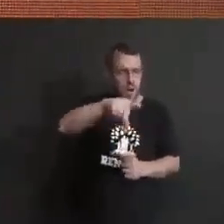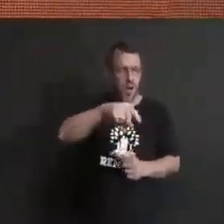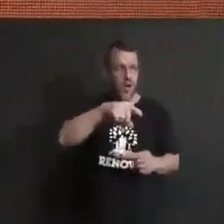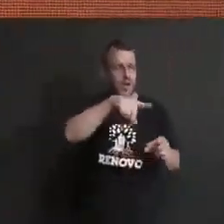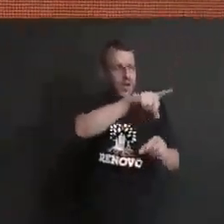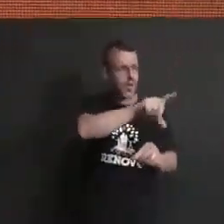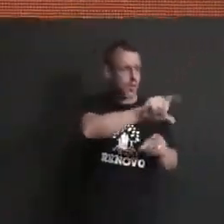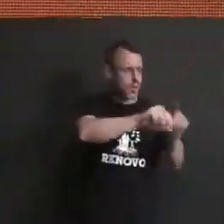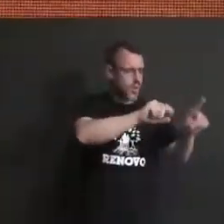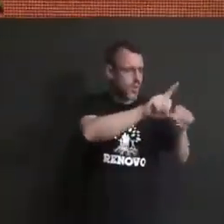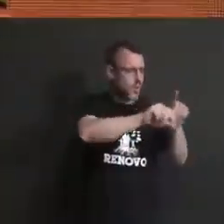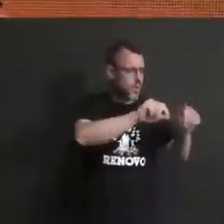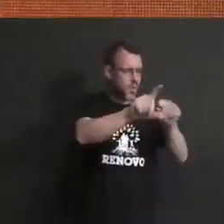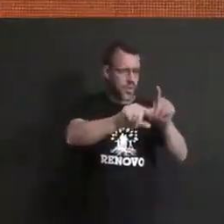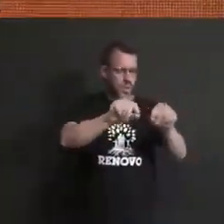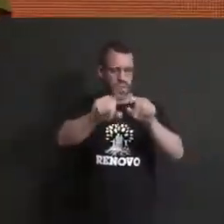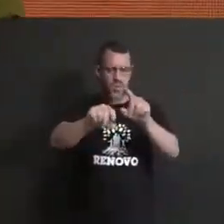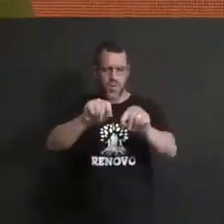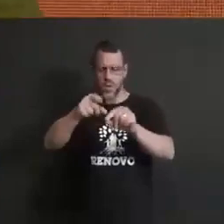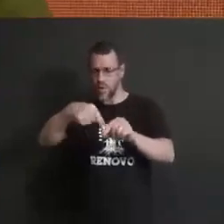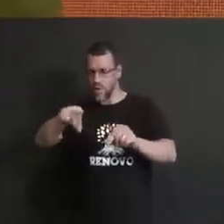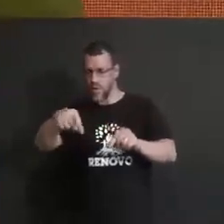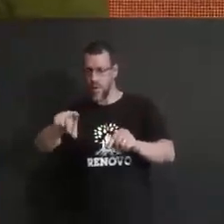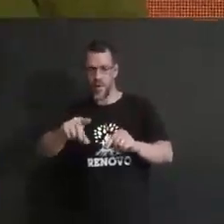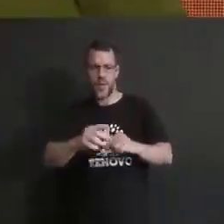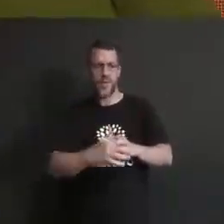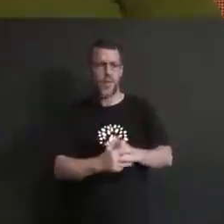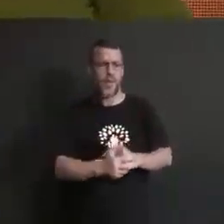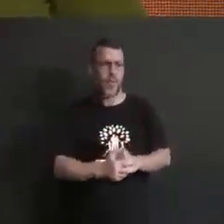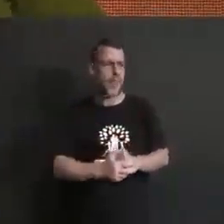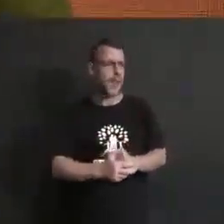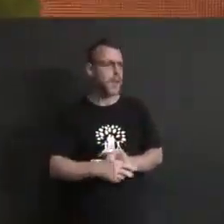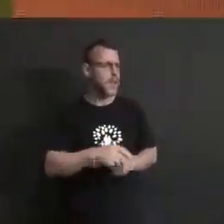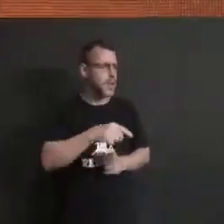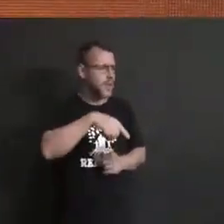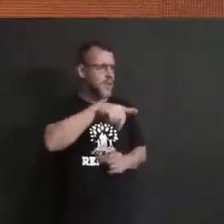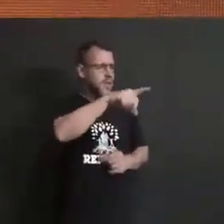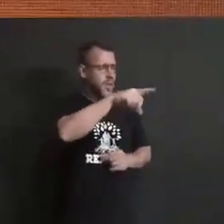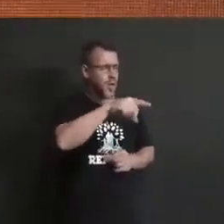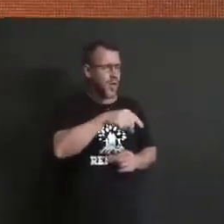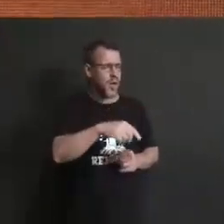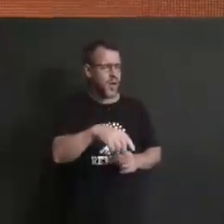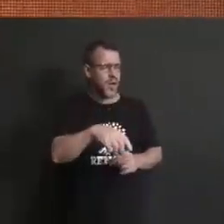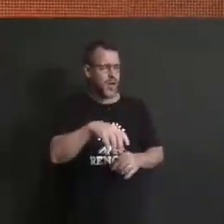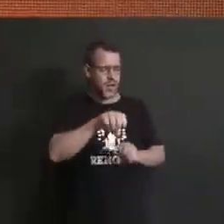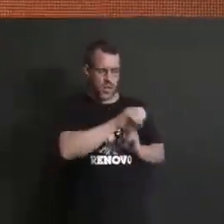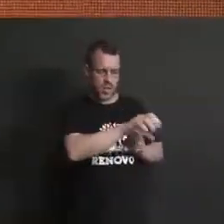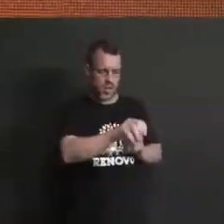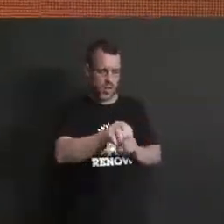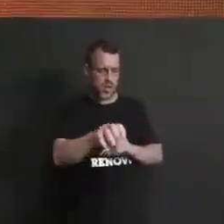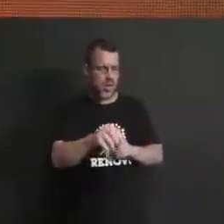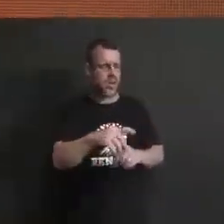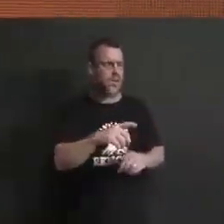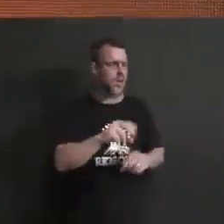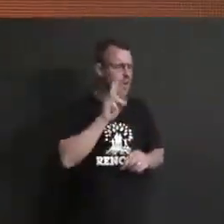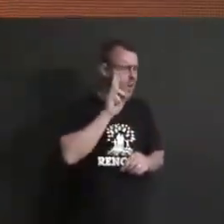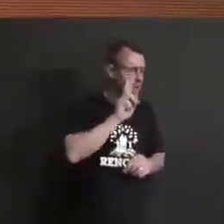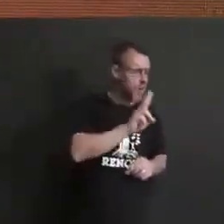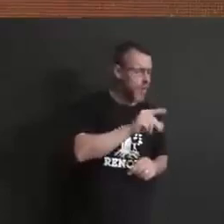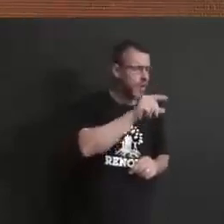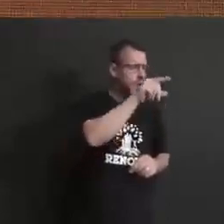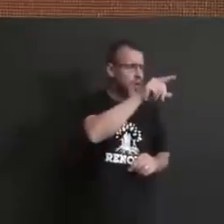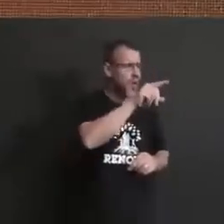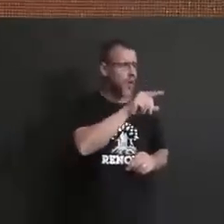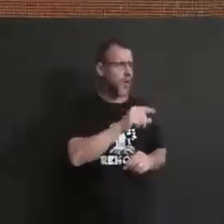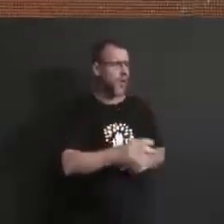Vai lá você na educação. Veja se a educação é boa coisa. Vai lá você na política, veja se é boa coisa. Vai lá você na